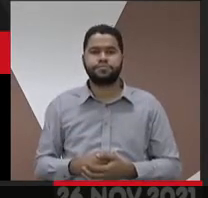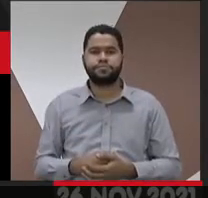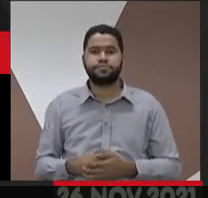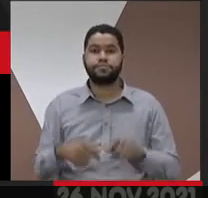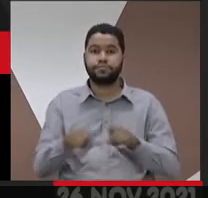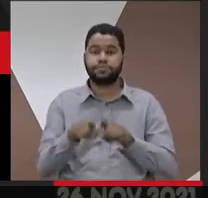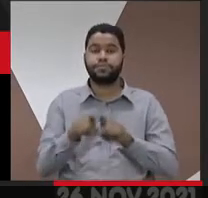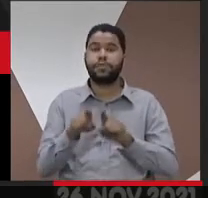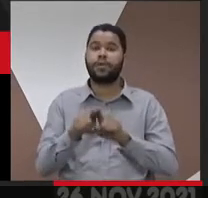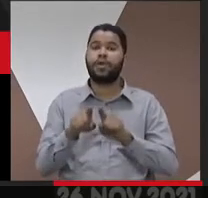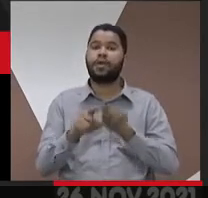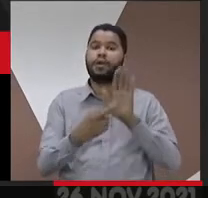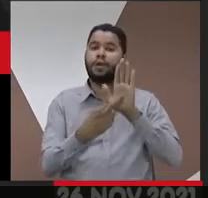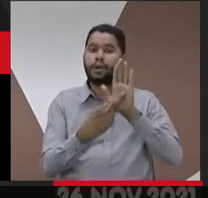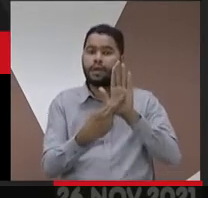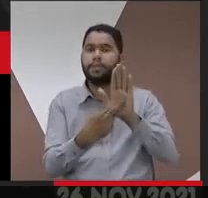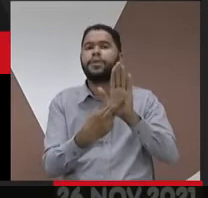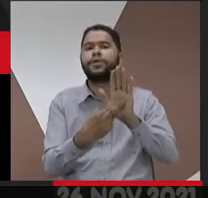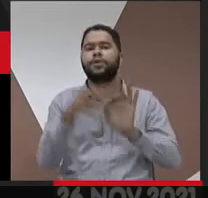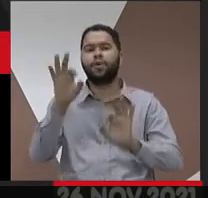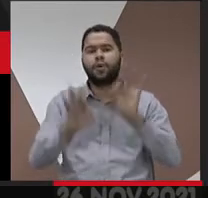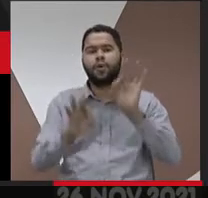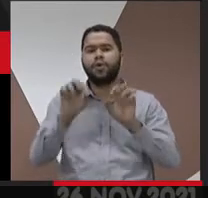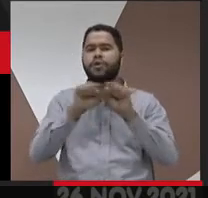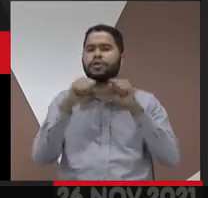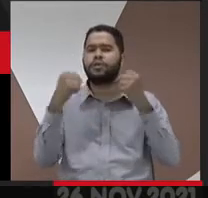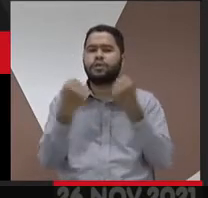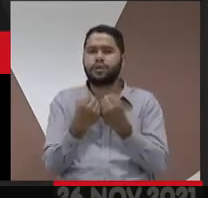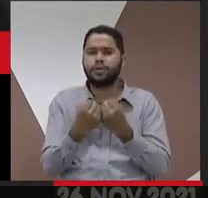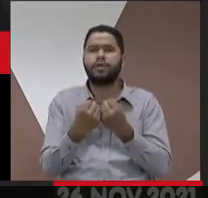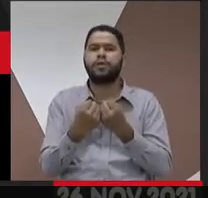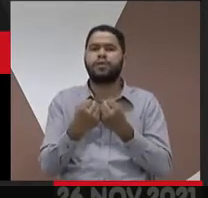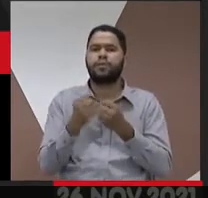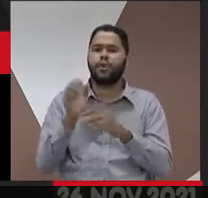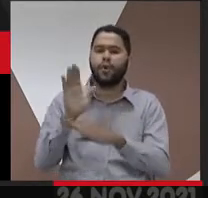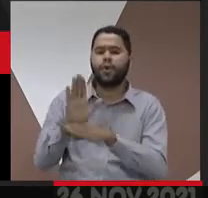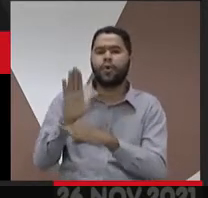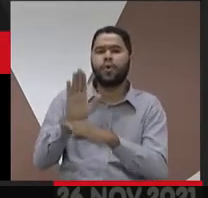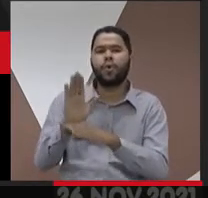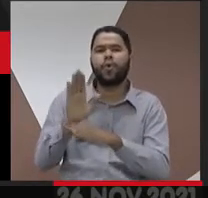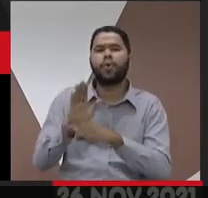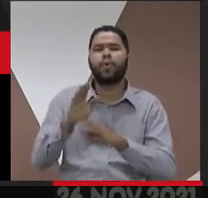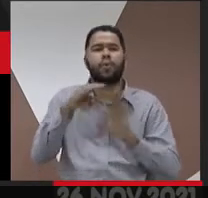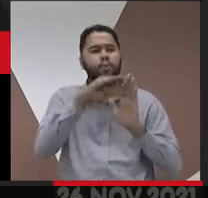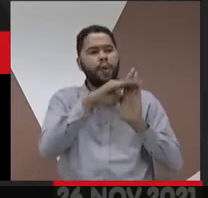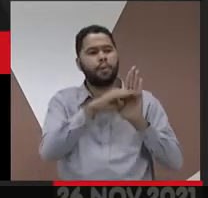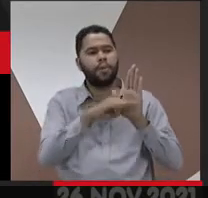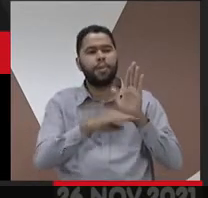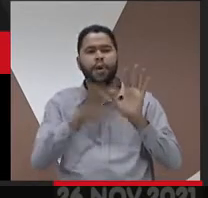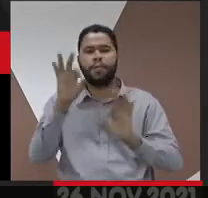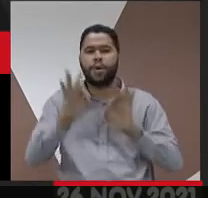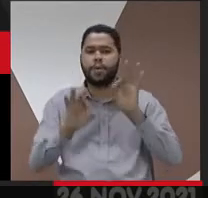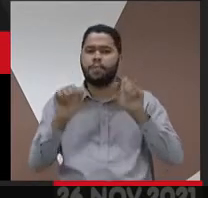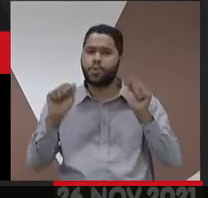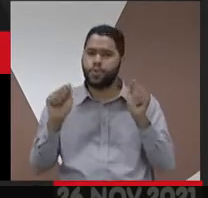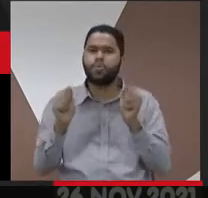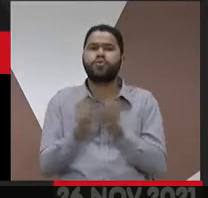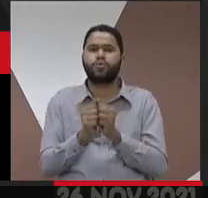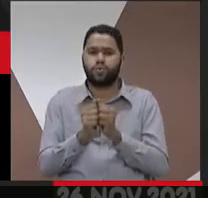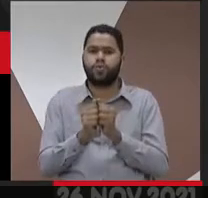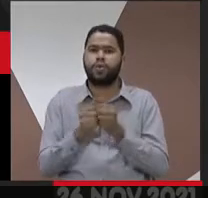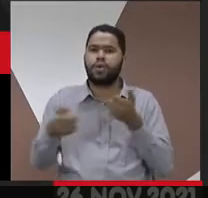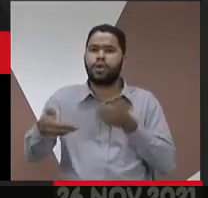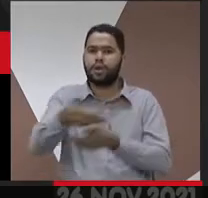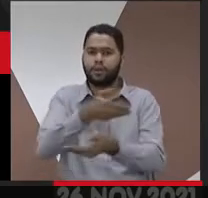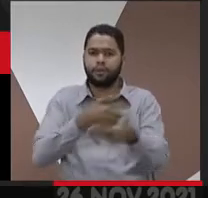de representantes, nós organizamos esse seminário, foi co-criado, na verdade, o programa foi montado em conjunto com a